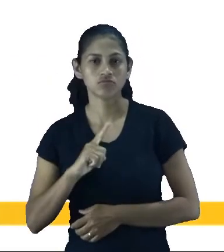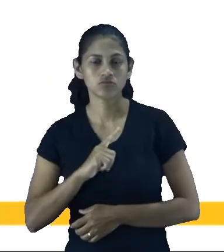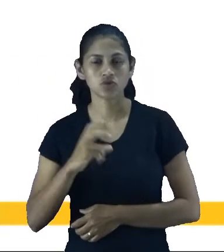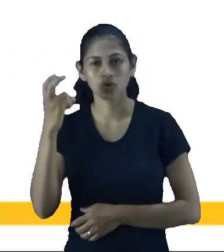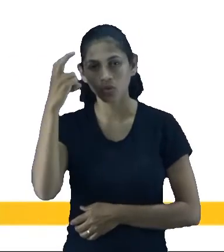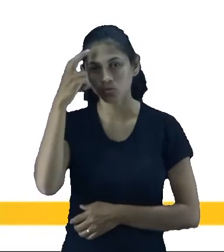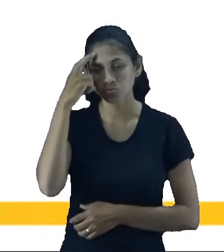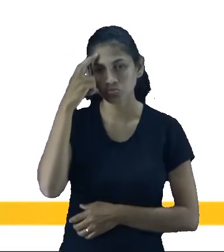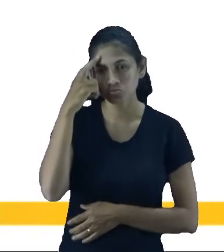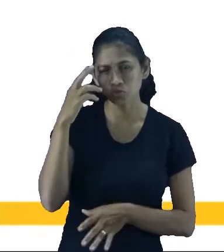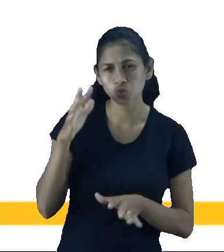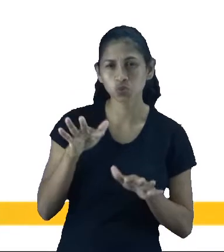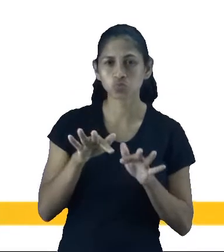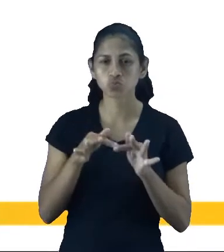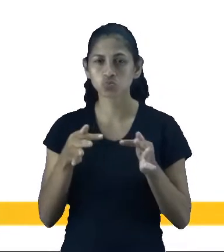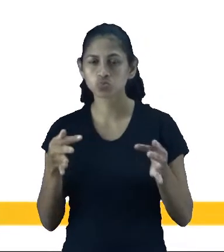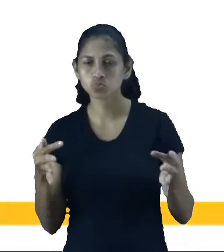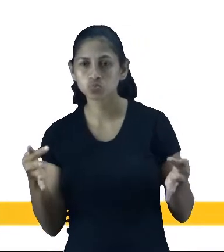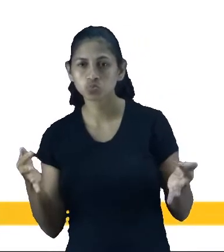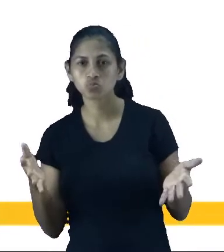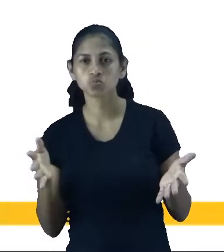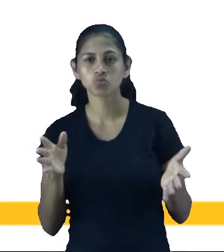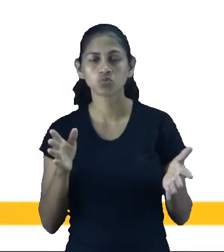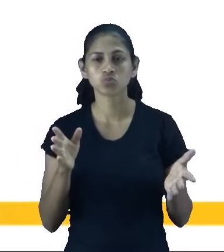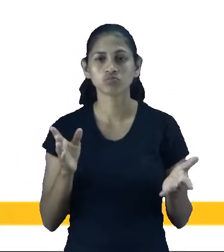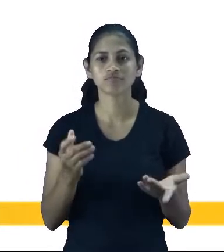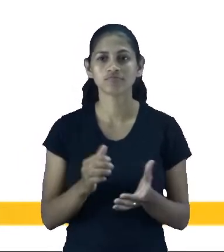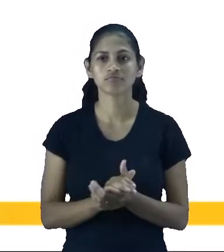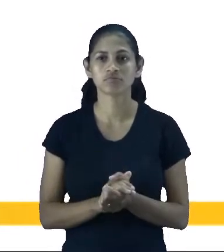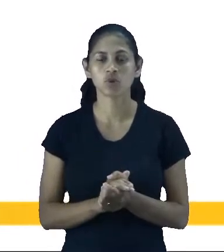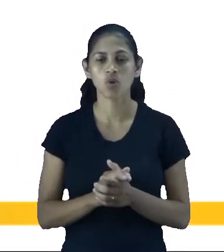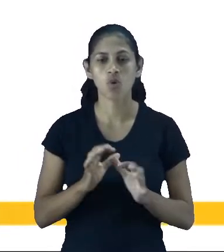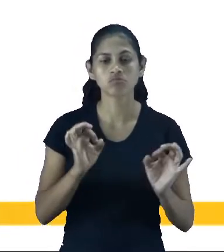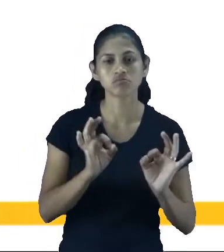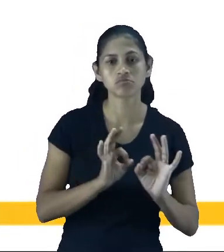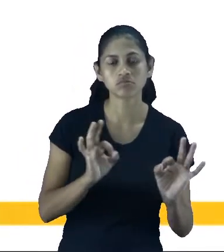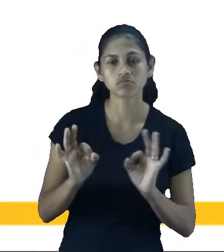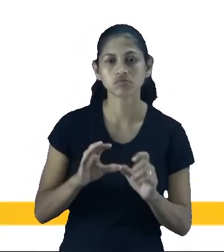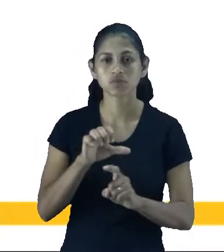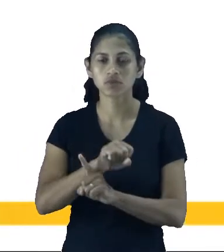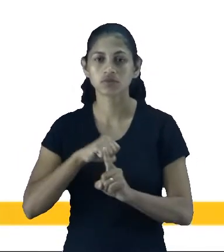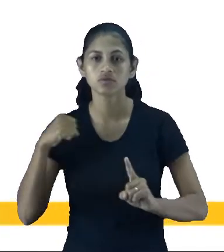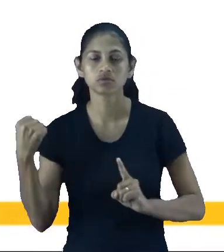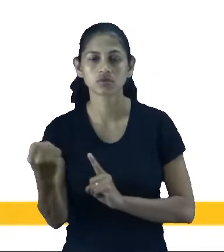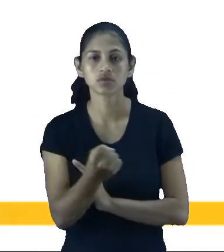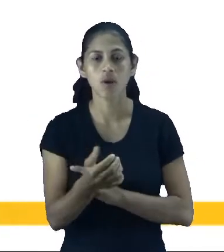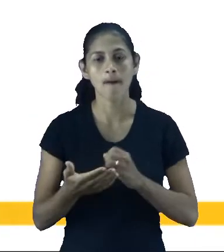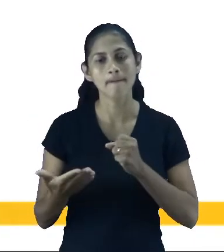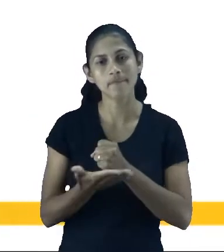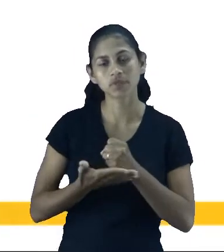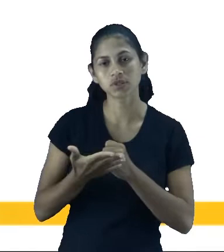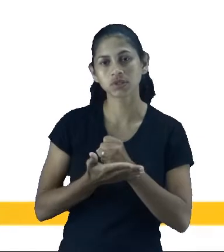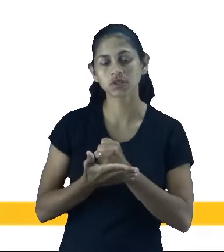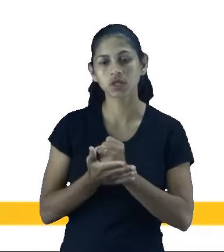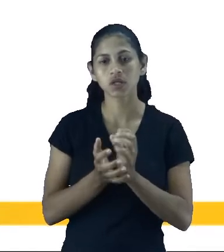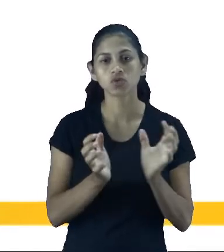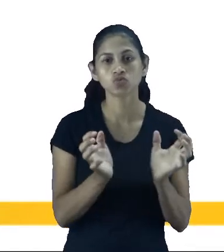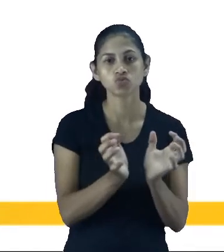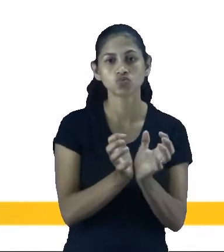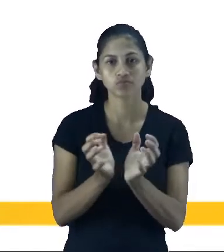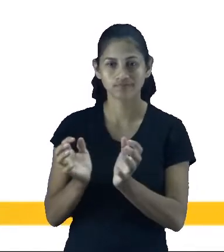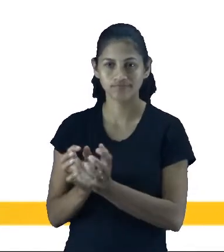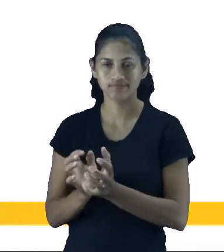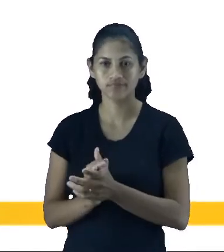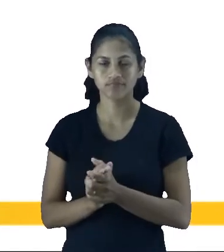similar em alguns pontos, tais eram organização social baseada no coletivismo, ausência de